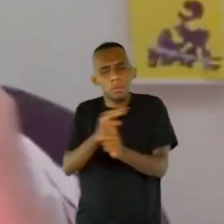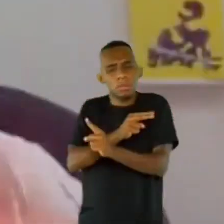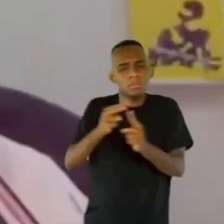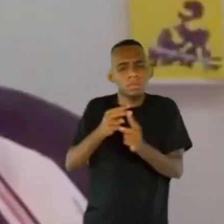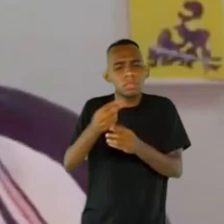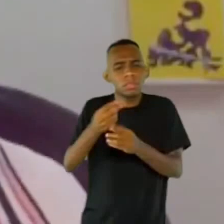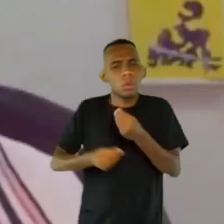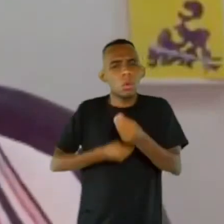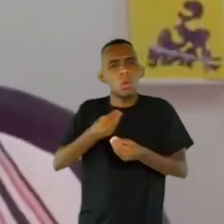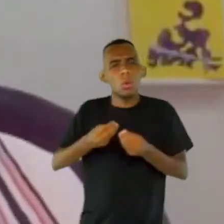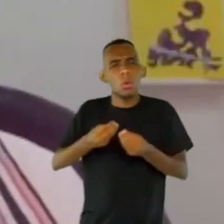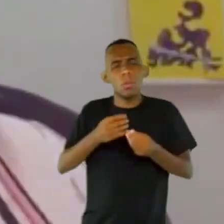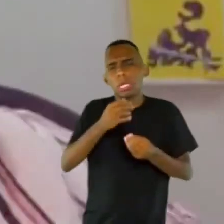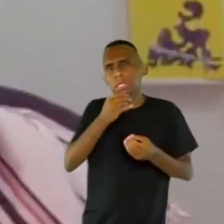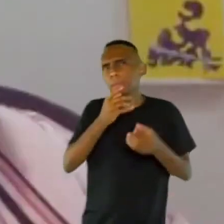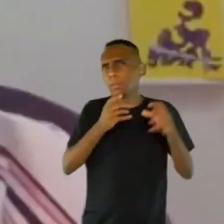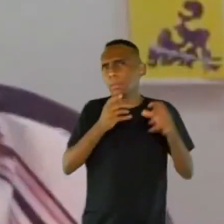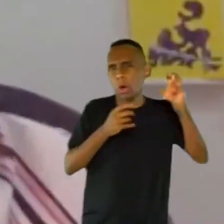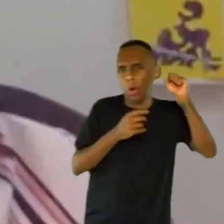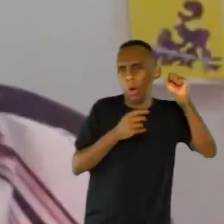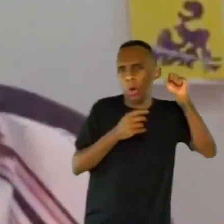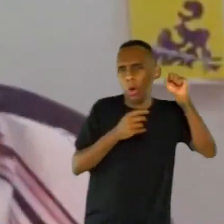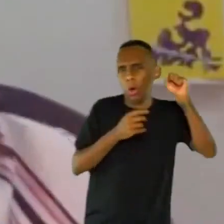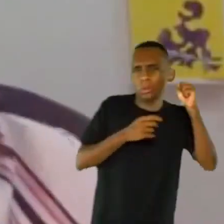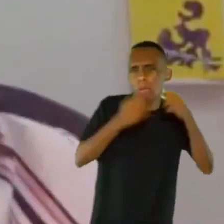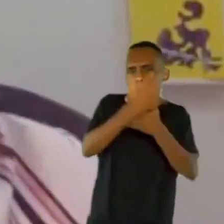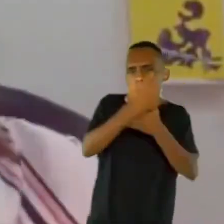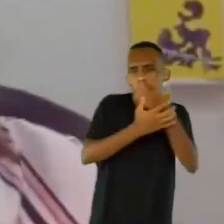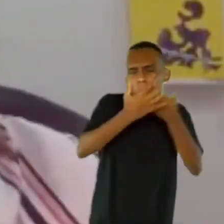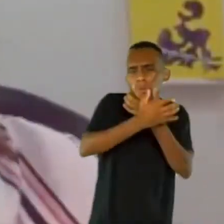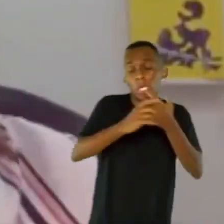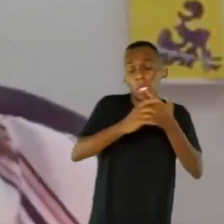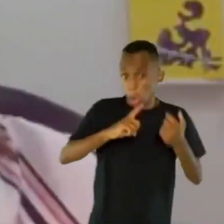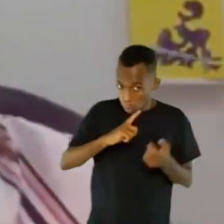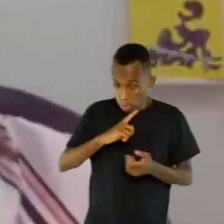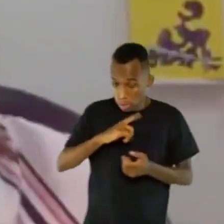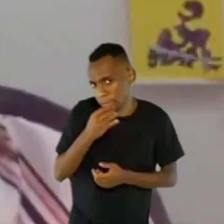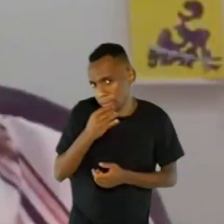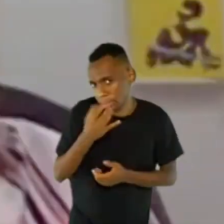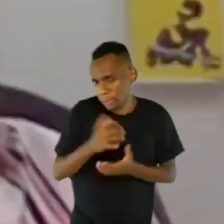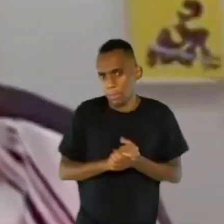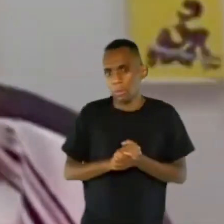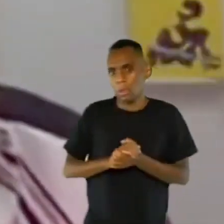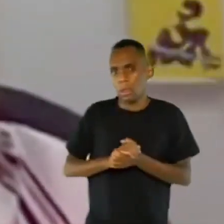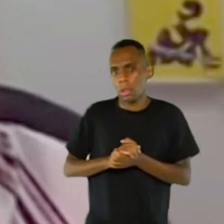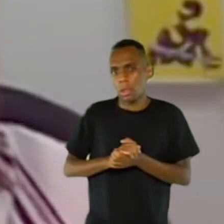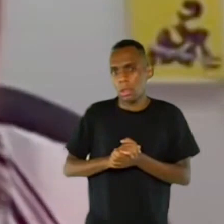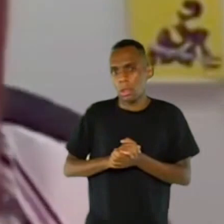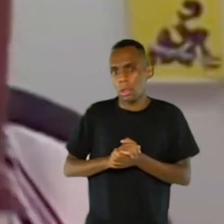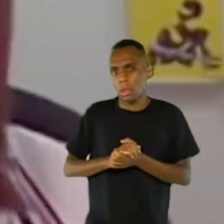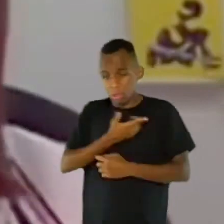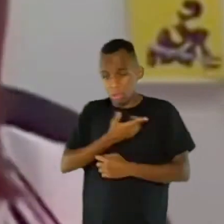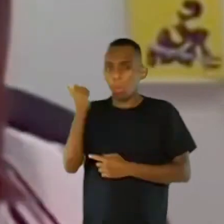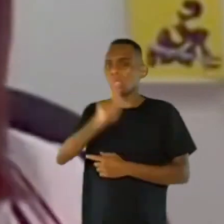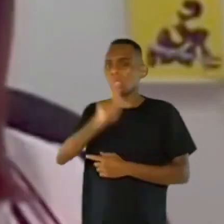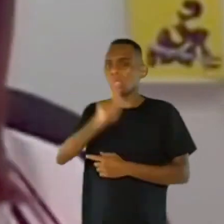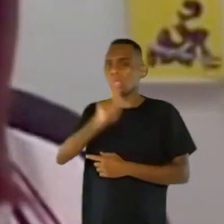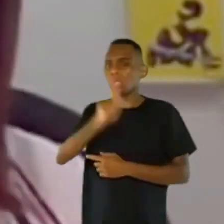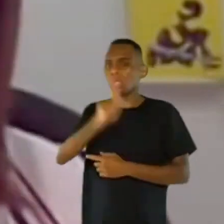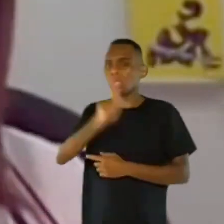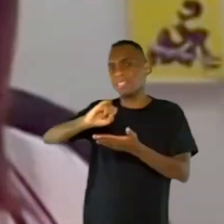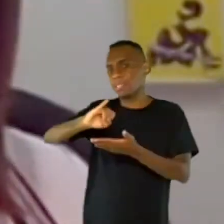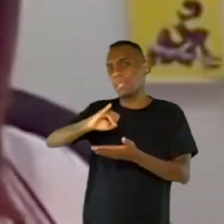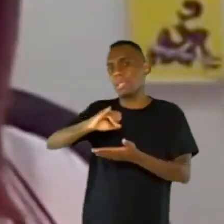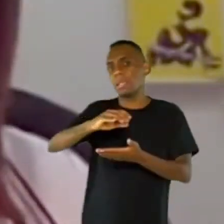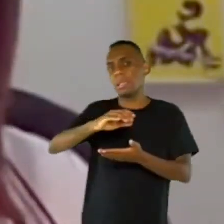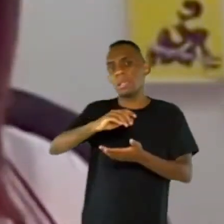música ou não ouvir música. Eu tenho muitos amigos que não conseguem, por exemplo, escrever sem música, mas eu acho que isso tem muito a ver com a prosa deles,